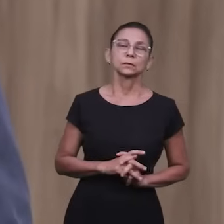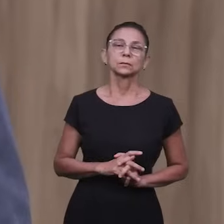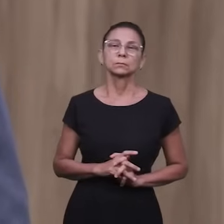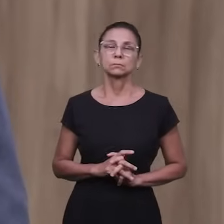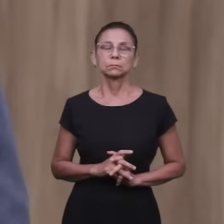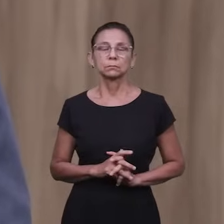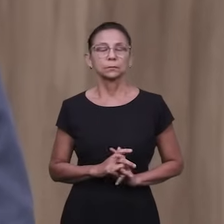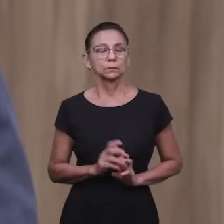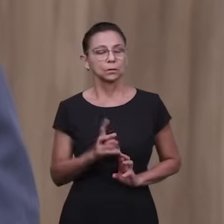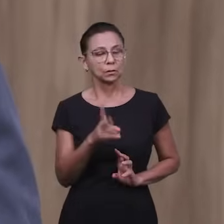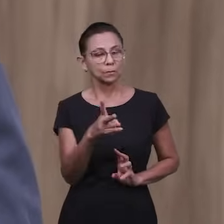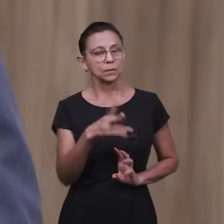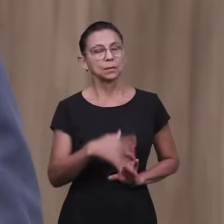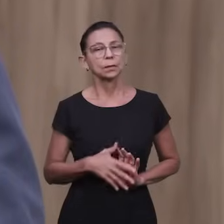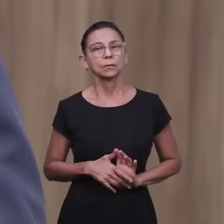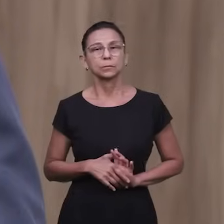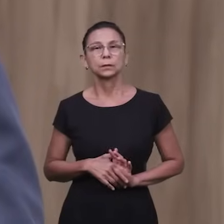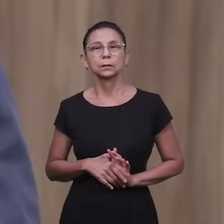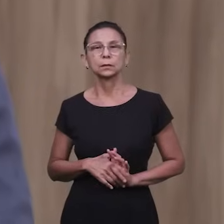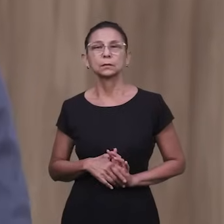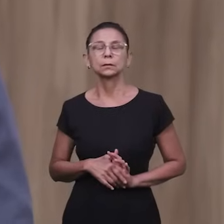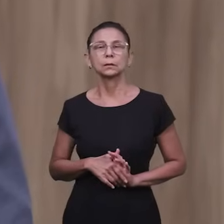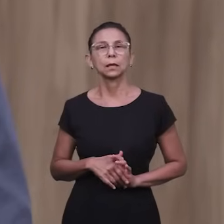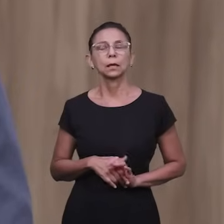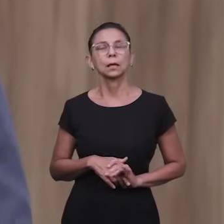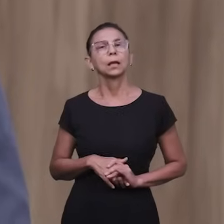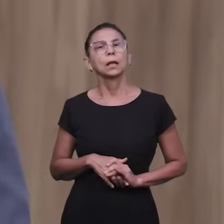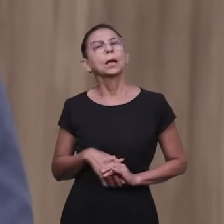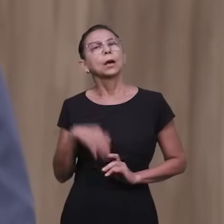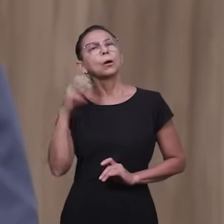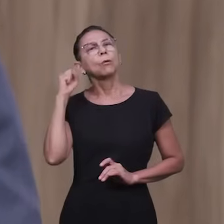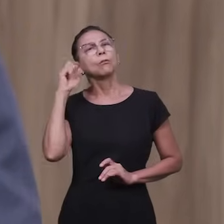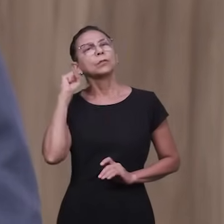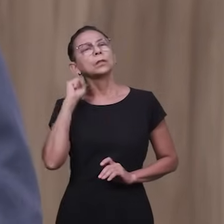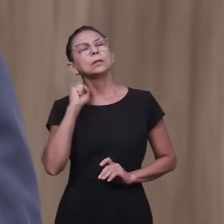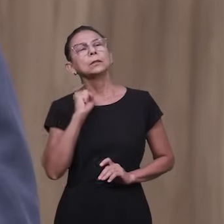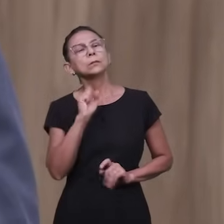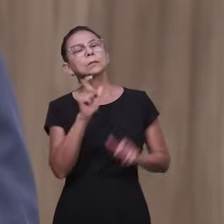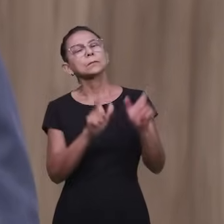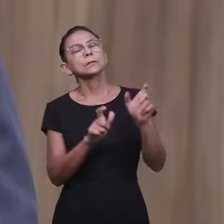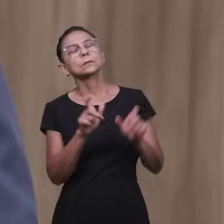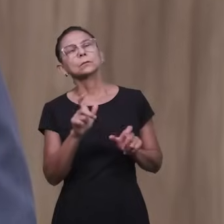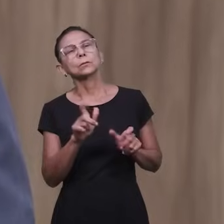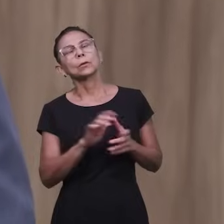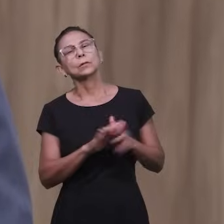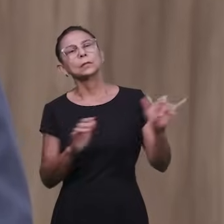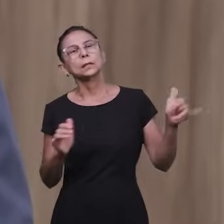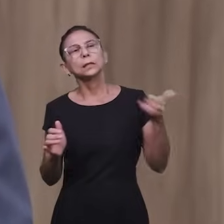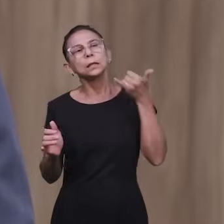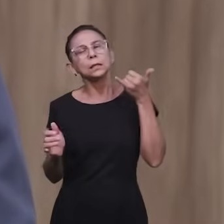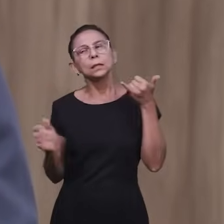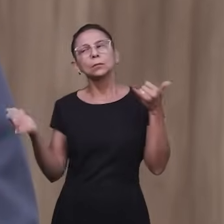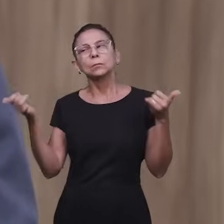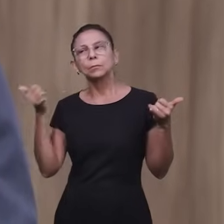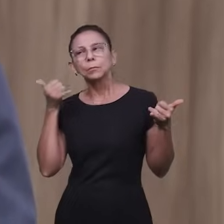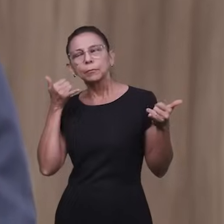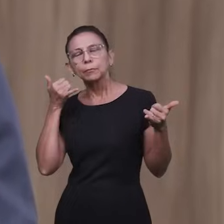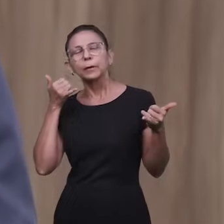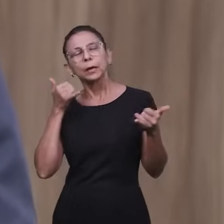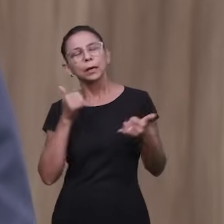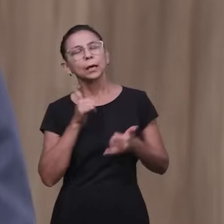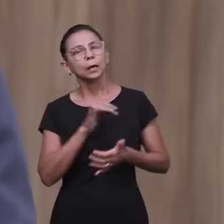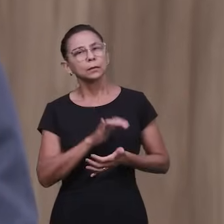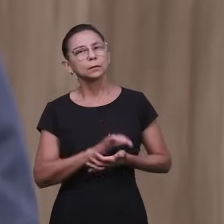hora, é um momento dela colocar para fora, né, muitas vezes aquele peso que ela está trazendo com ela ali, precisando